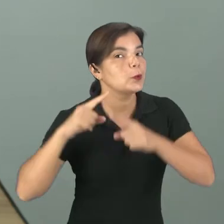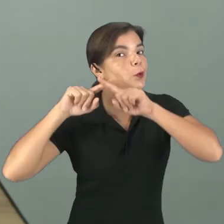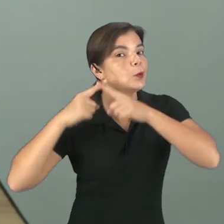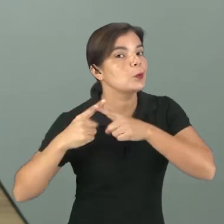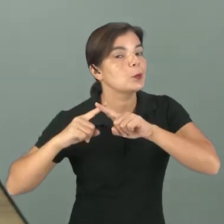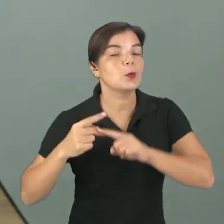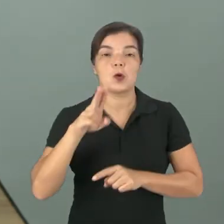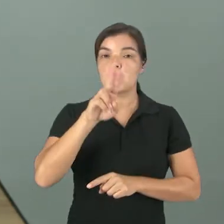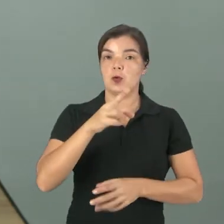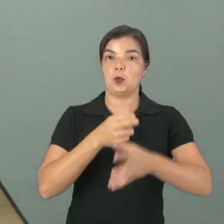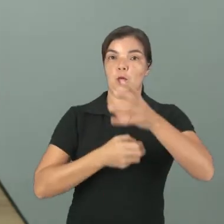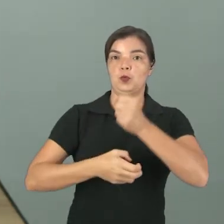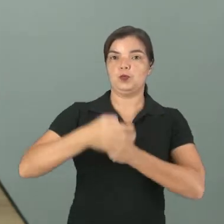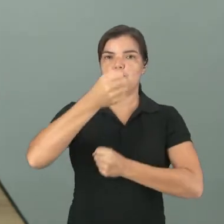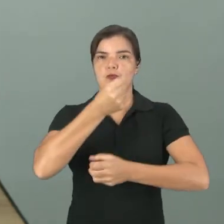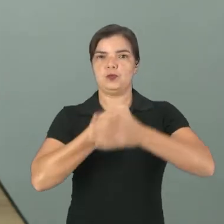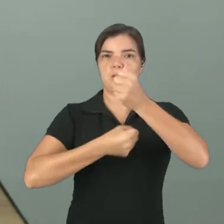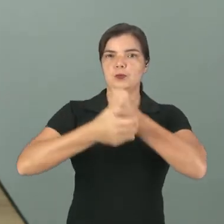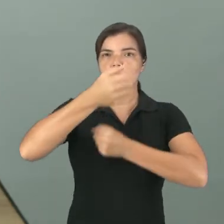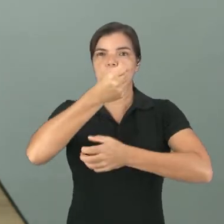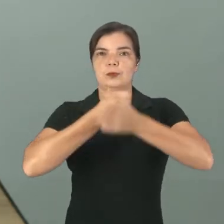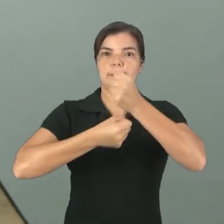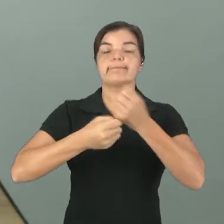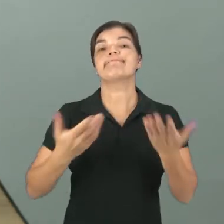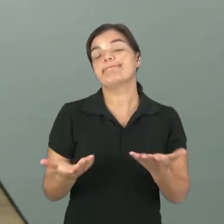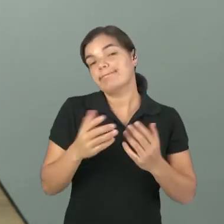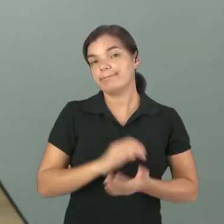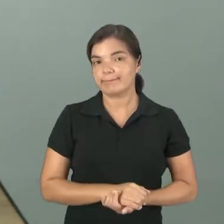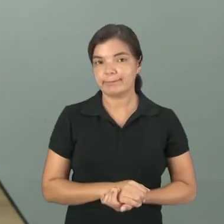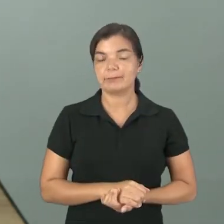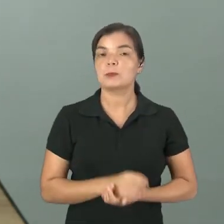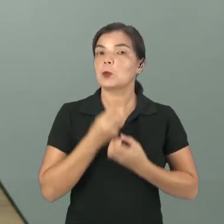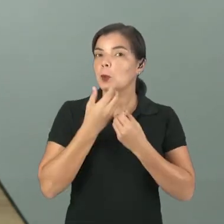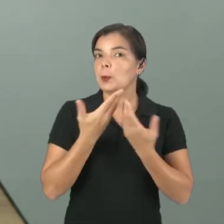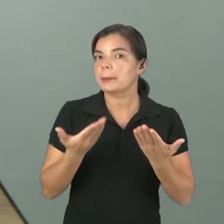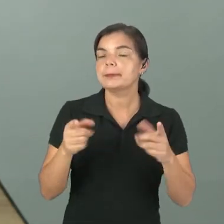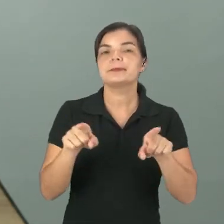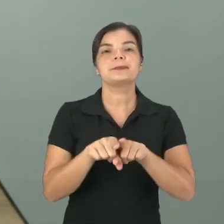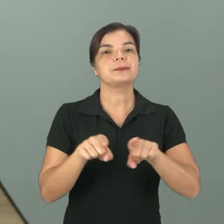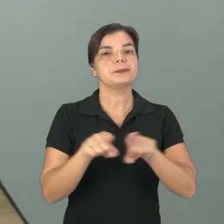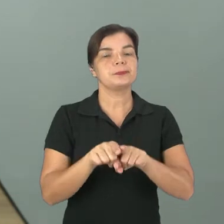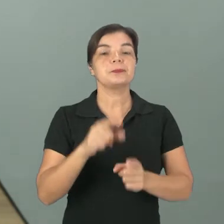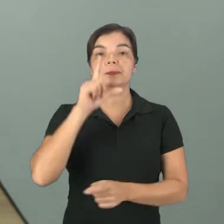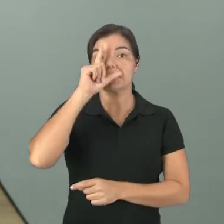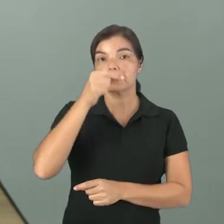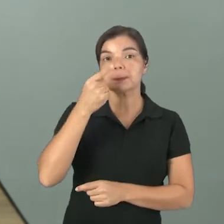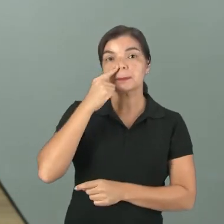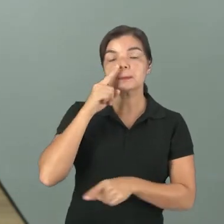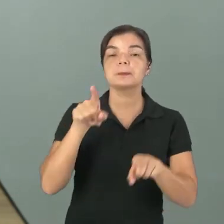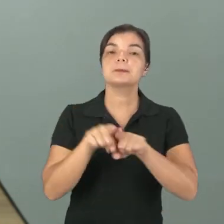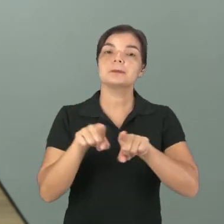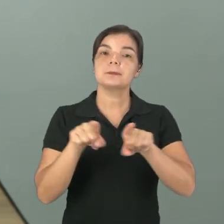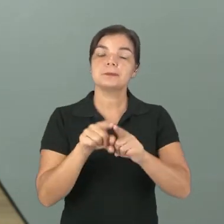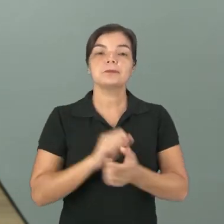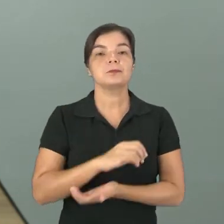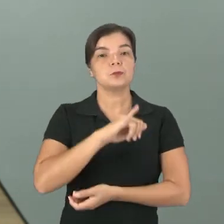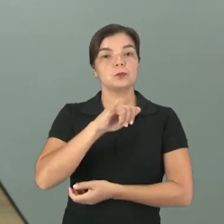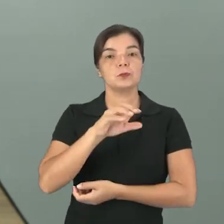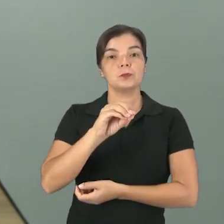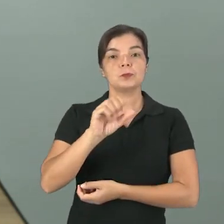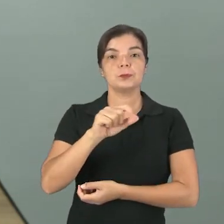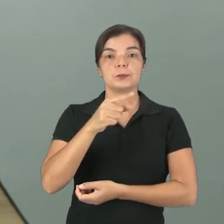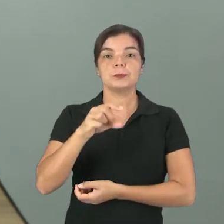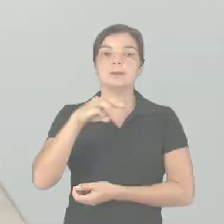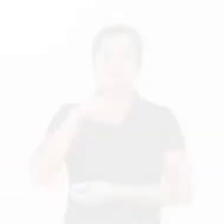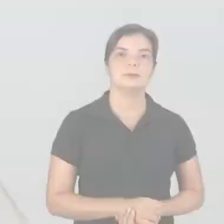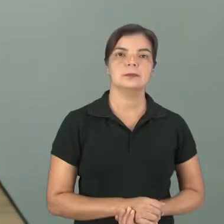e ela usava os seus cabelos para poder subir até a torre. Muito bem. Também temos uma bruxa aqui na história de João e Maria,